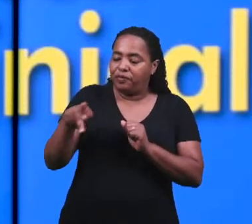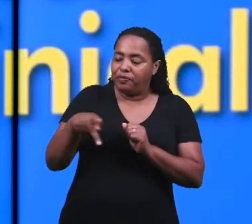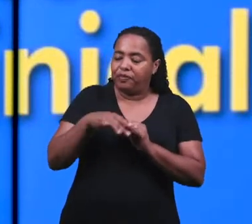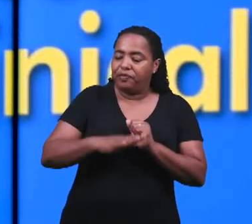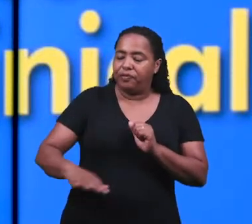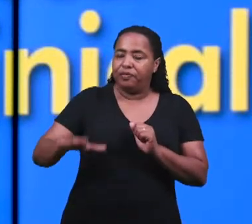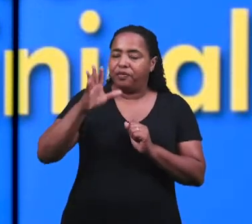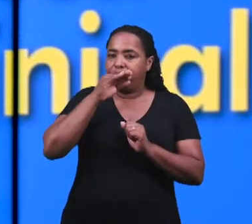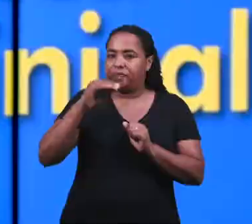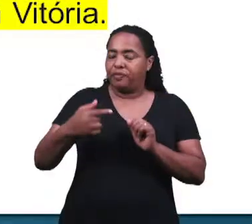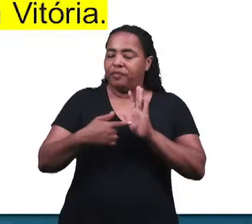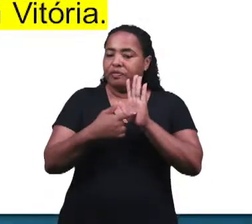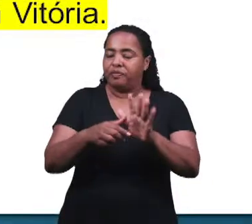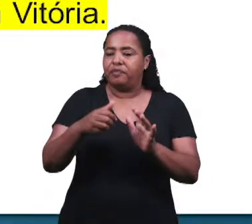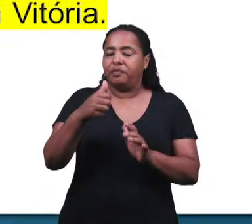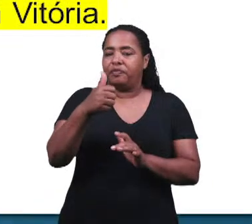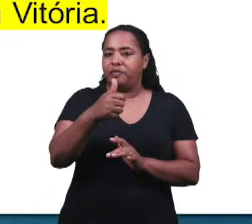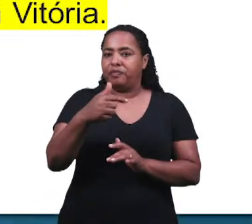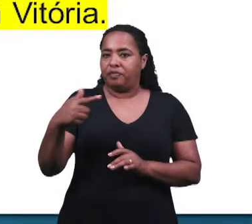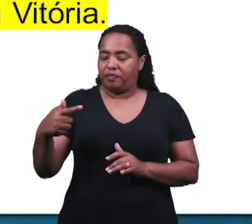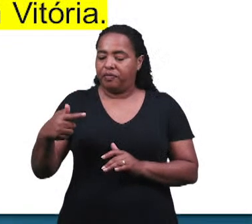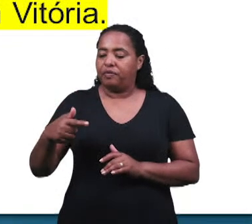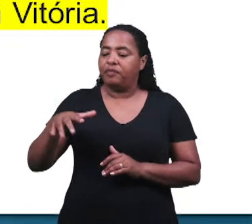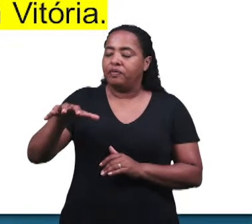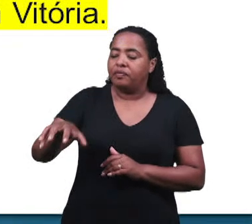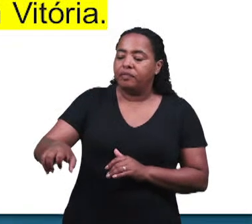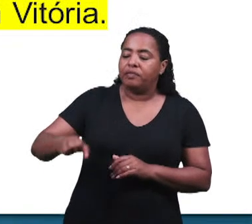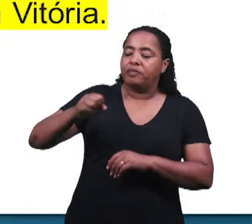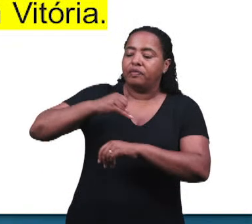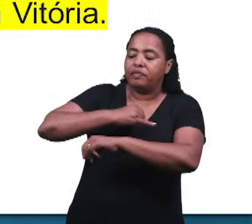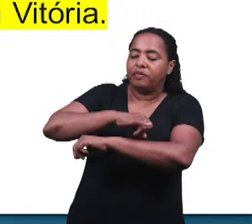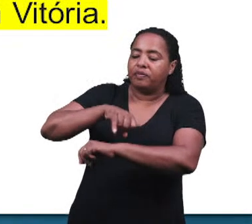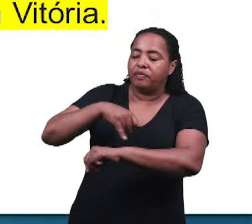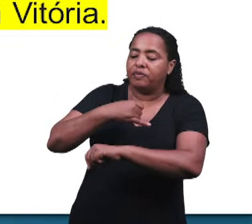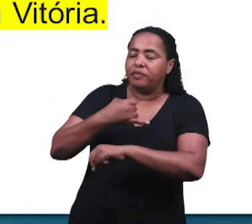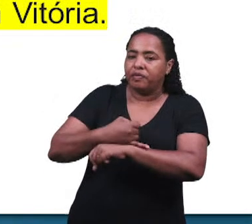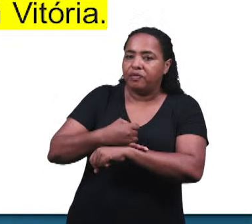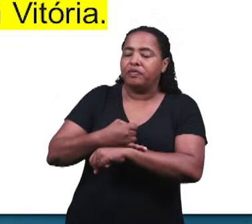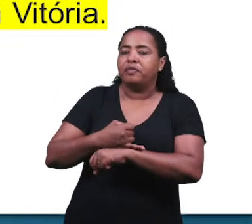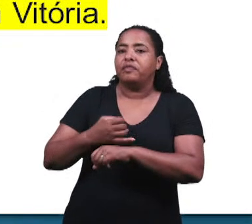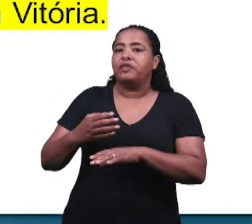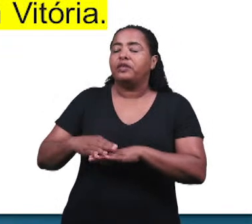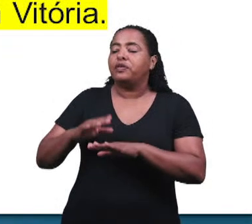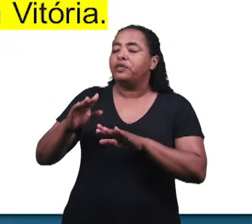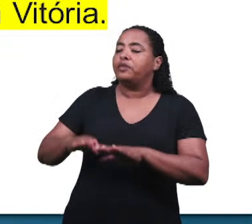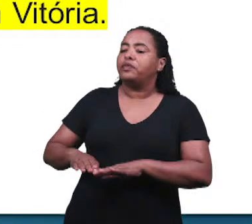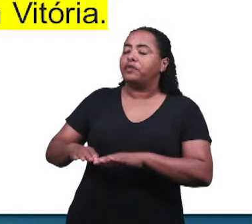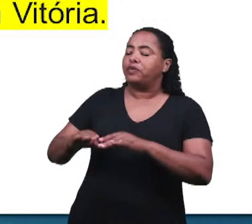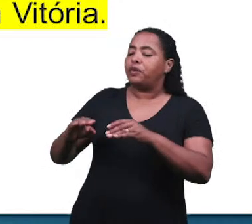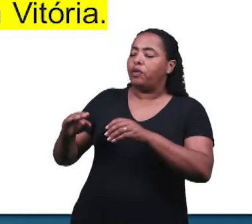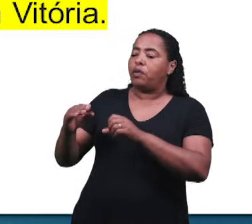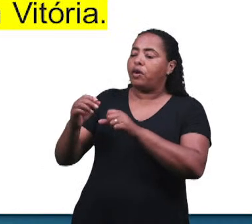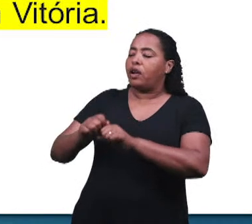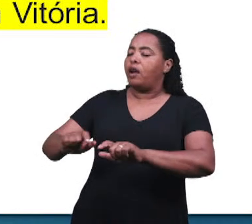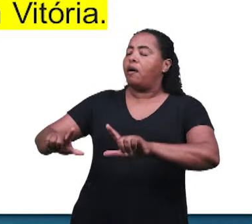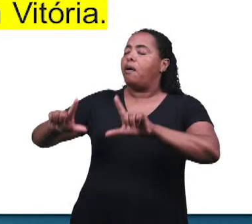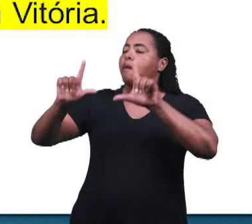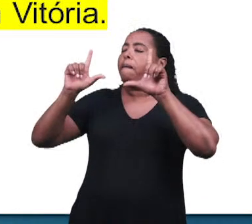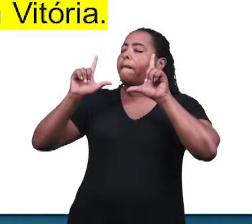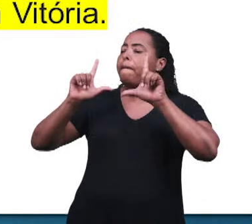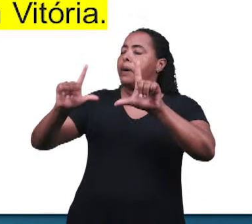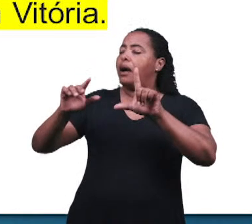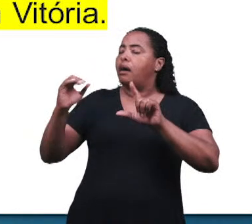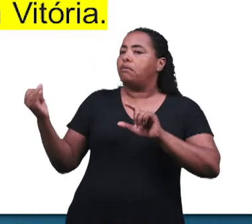adolescentes, dizendo assim, que as 12 pedras retiradas do Rio Jordão foram o memorial para as